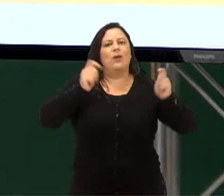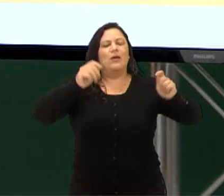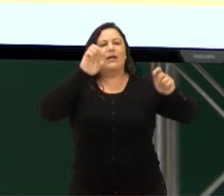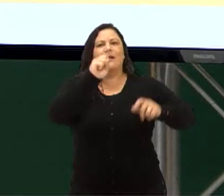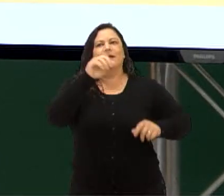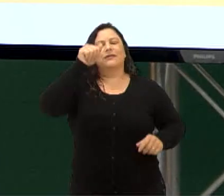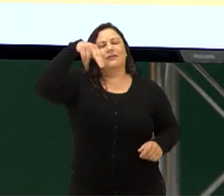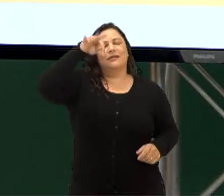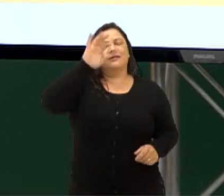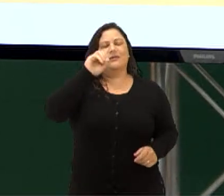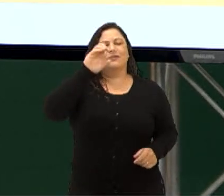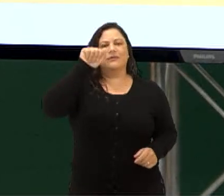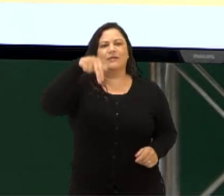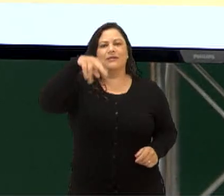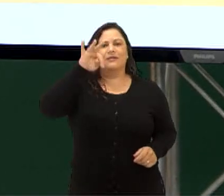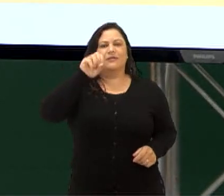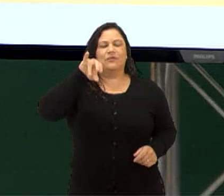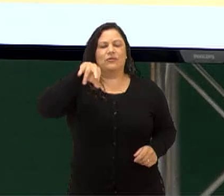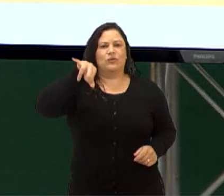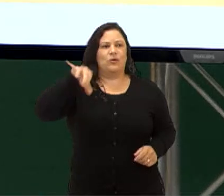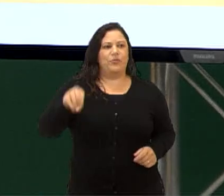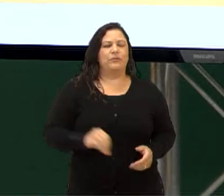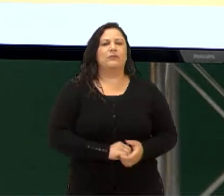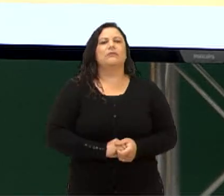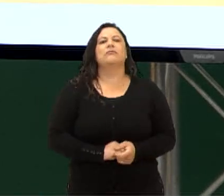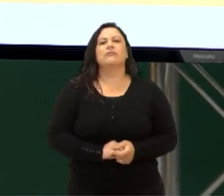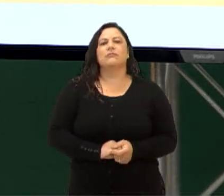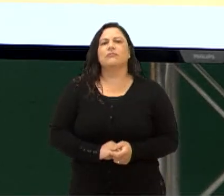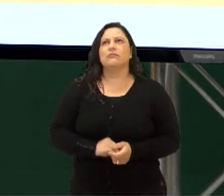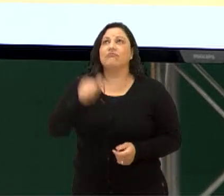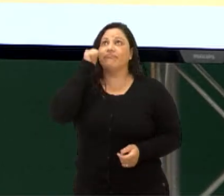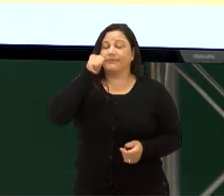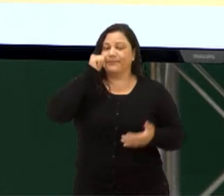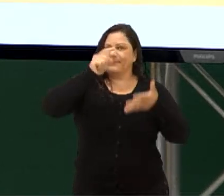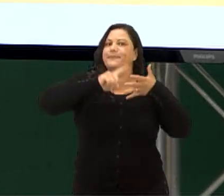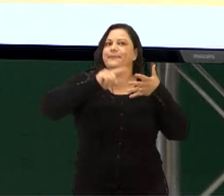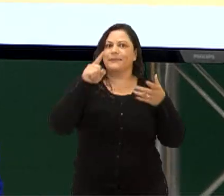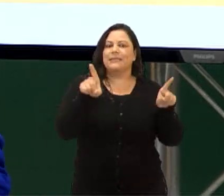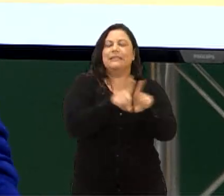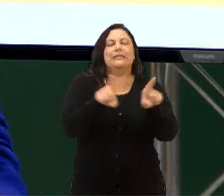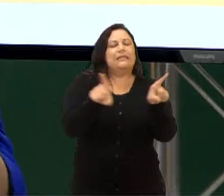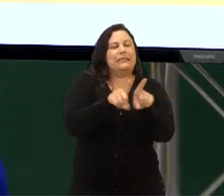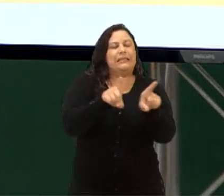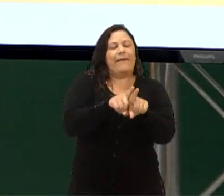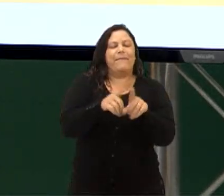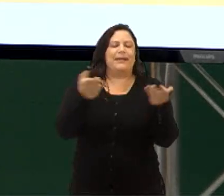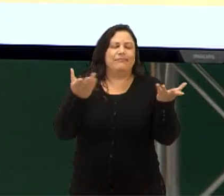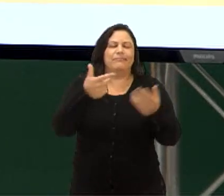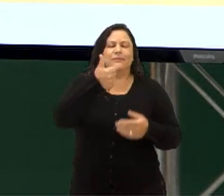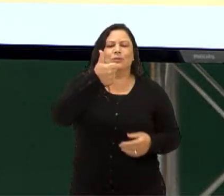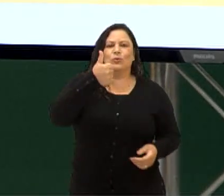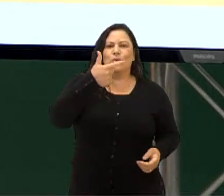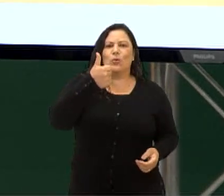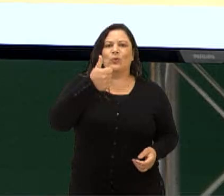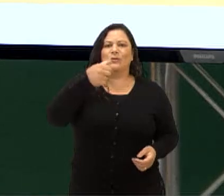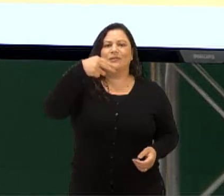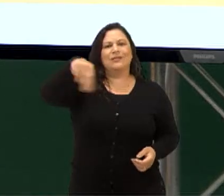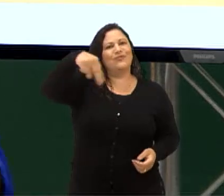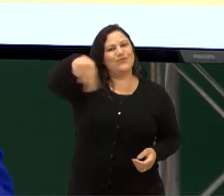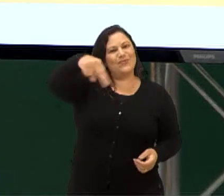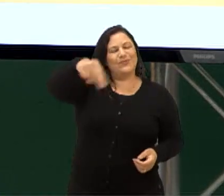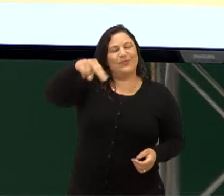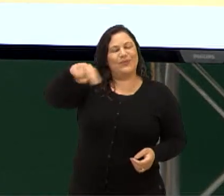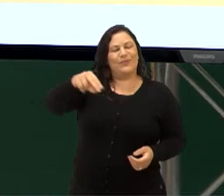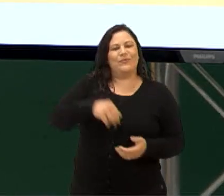Antônio, um abraço para você. A Tainara, Colégio Estadual 12 de Novembro, em Realeza.